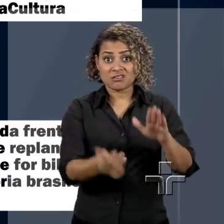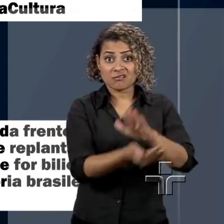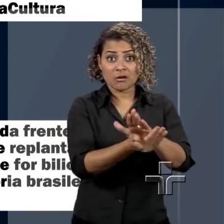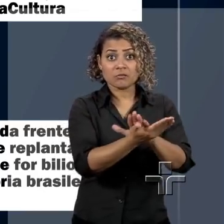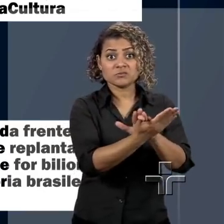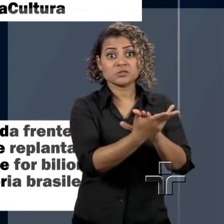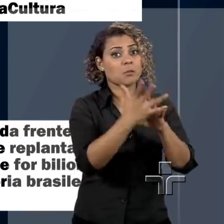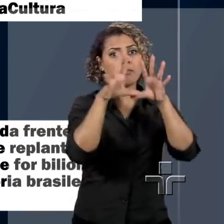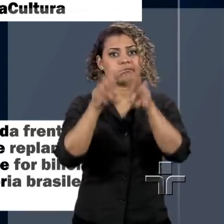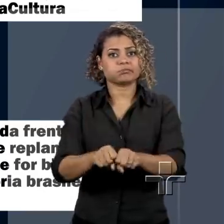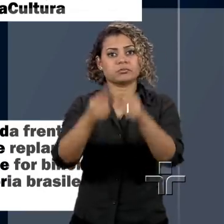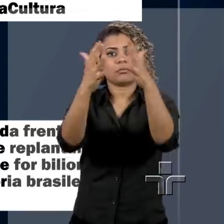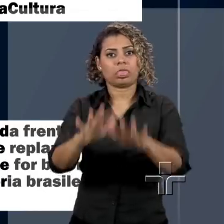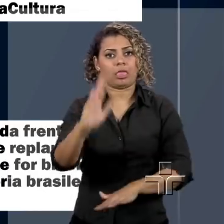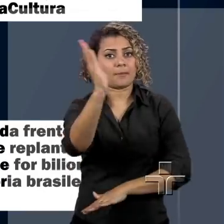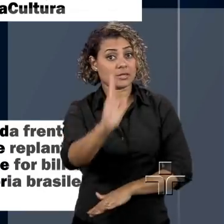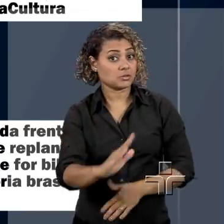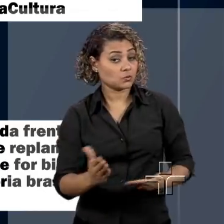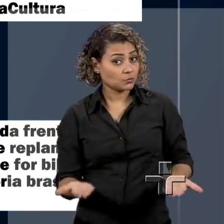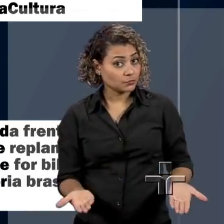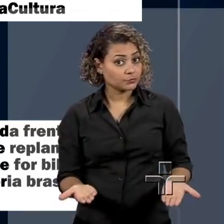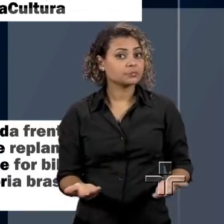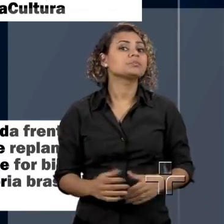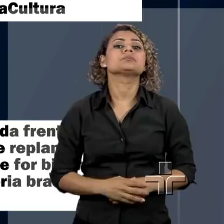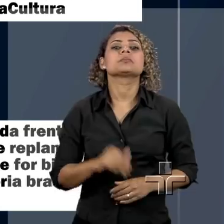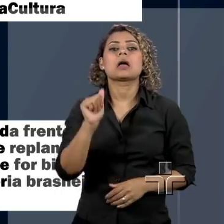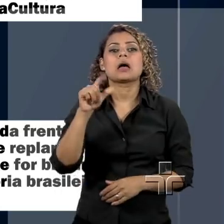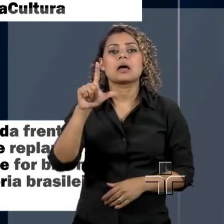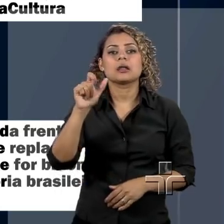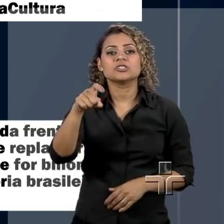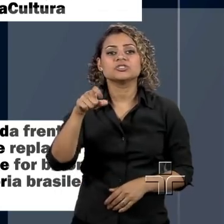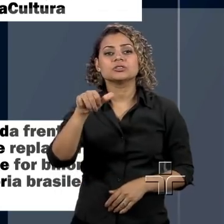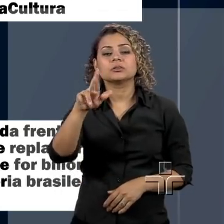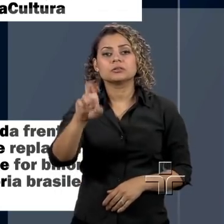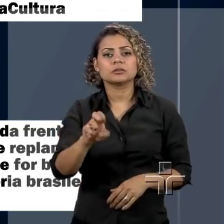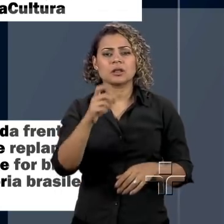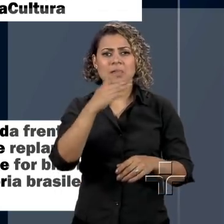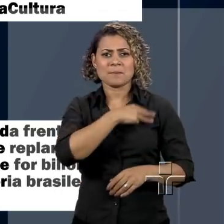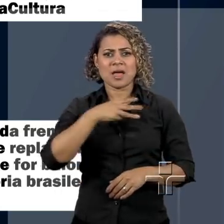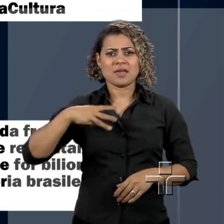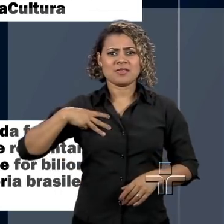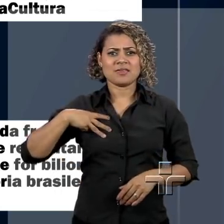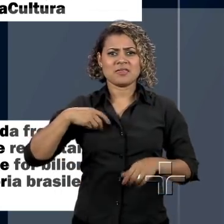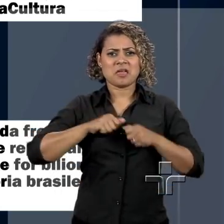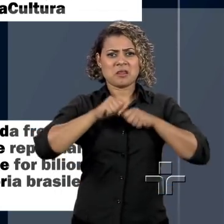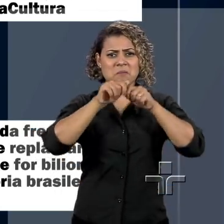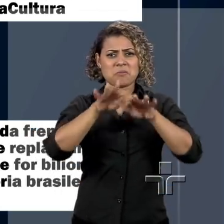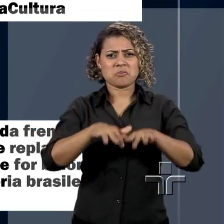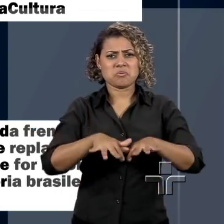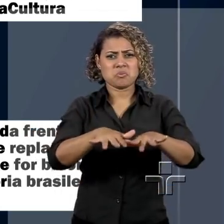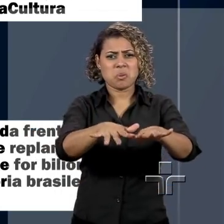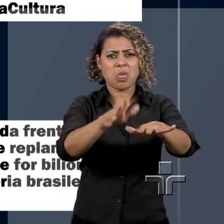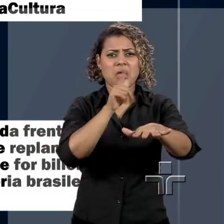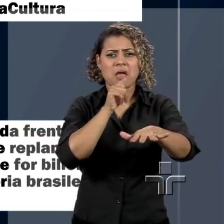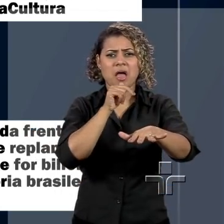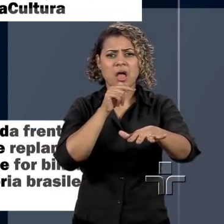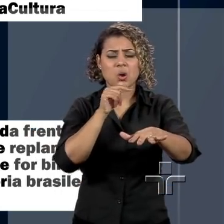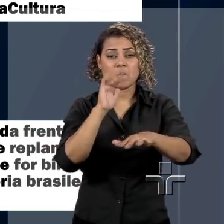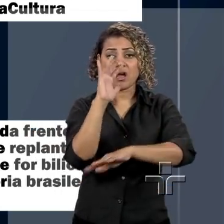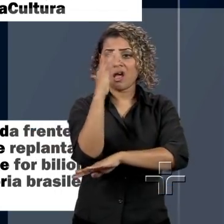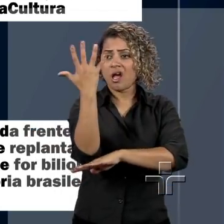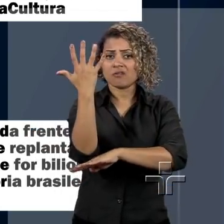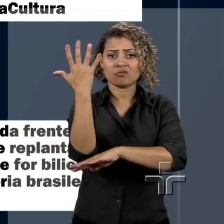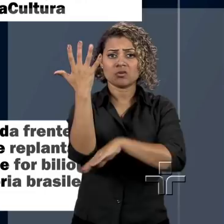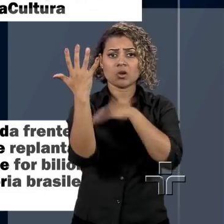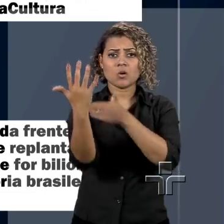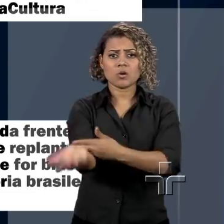jeito. E o Alexandre Andrade, e ele diz o seguinte: desastre de Mariana. Para cortar a árvore da frente da sua casa, tem que